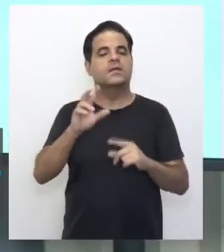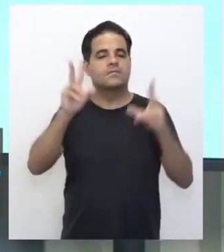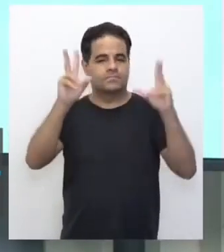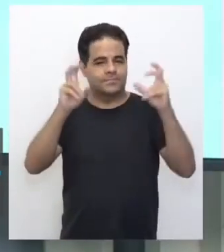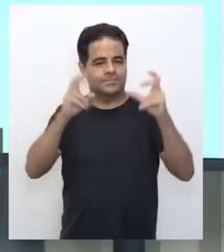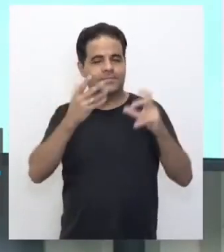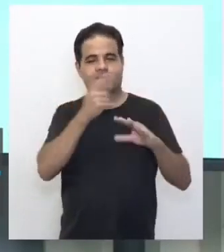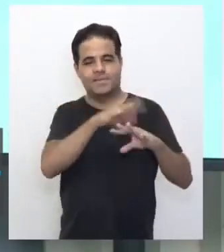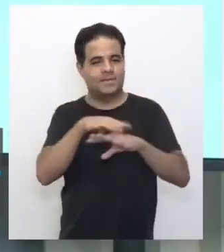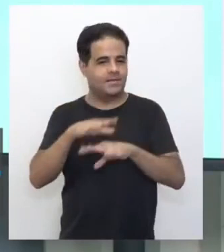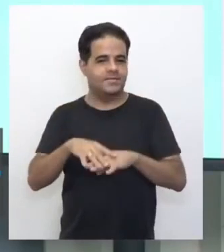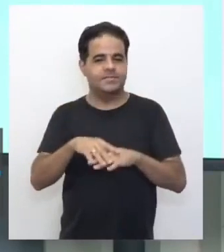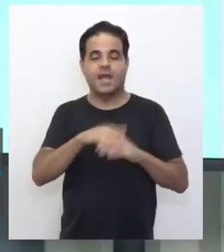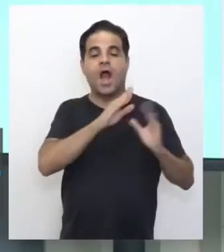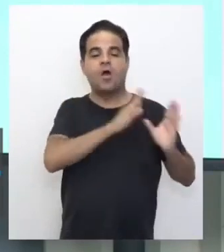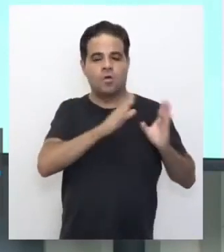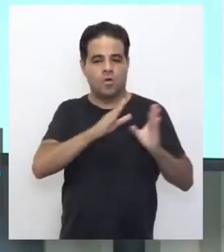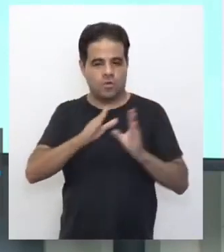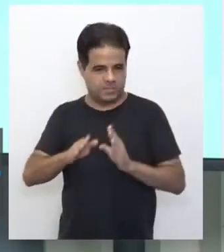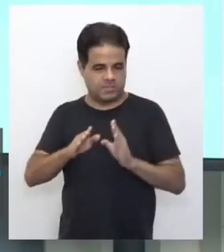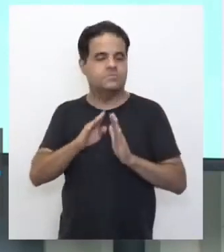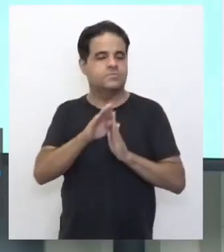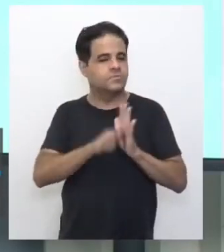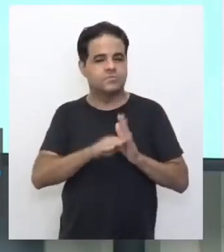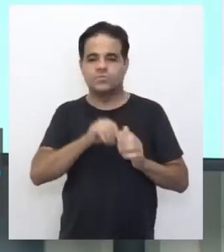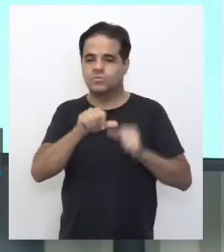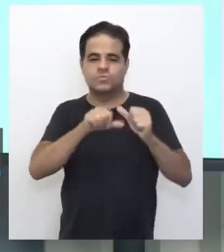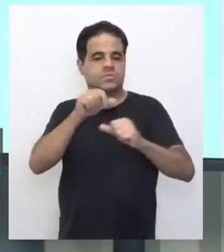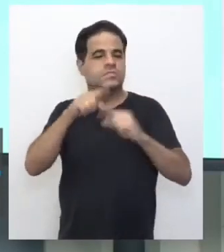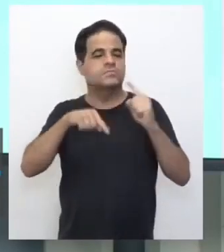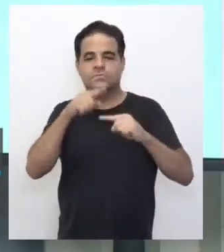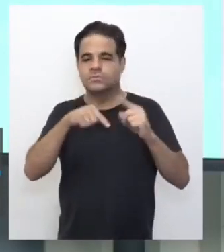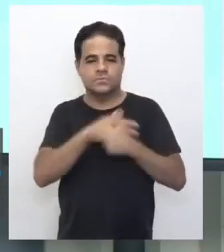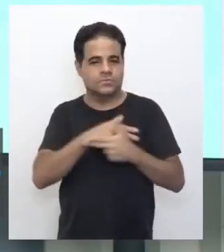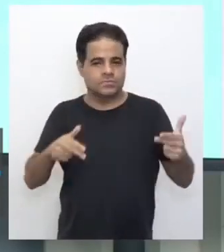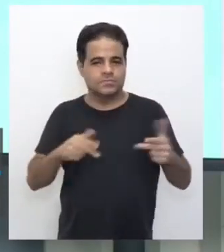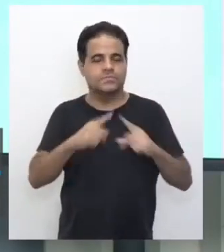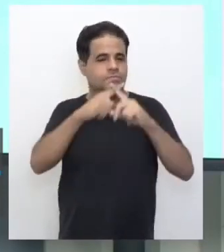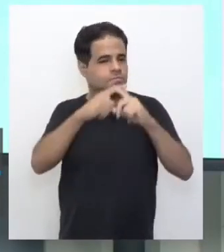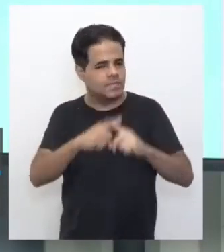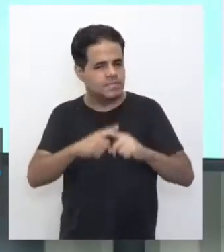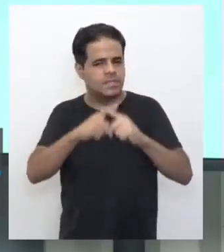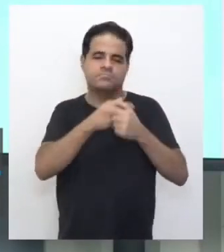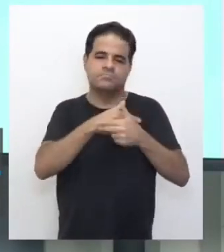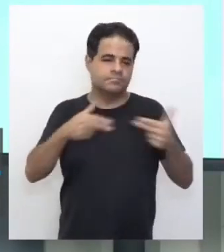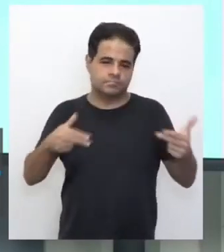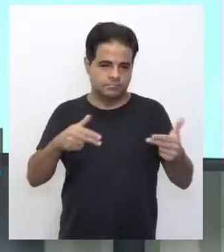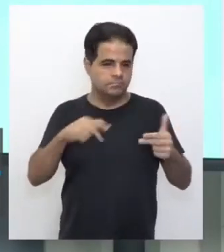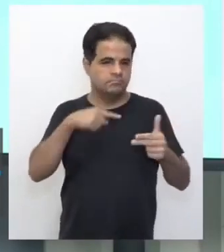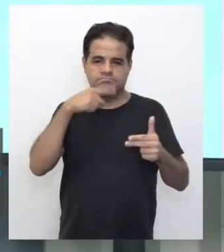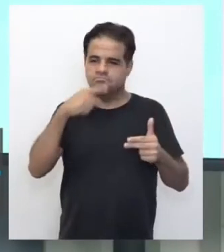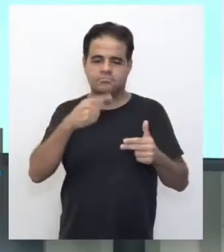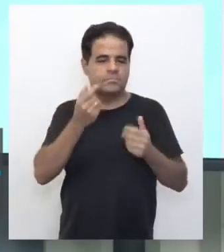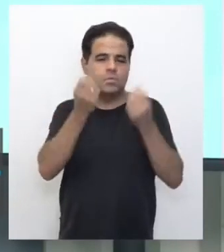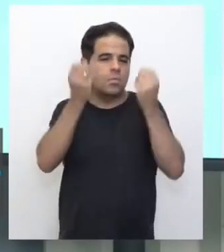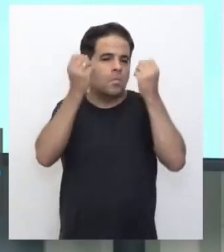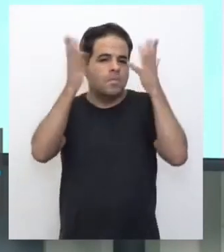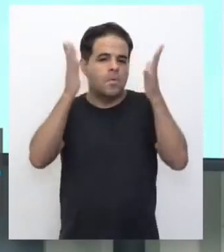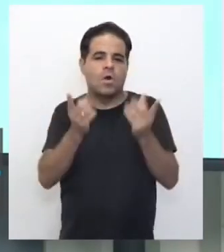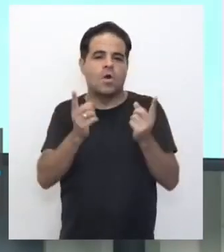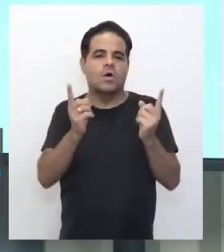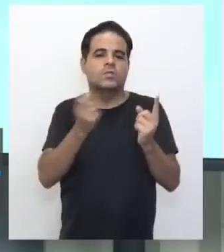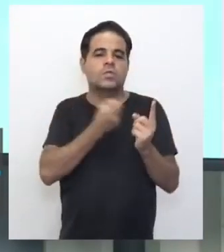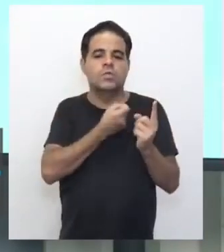que a ordem dos fatores não altera o produto, quando está se falando de produto, ou seja, de multiplicação, né? Não importa de que lado estão os fatores, o resultado é o